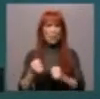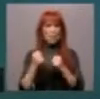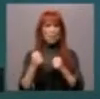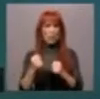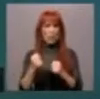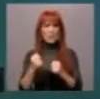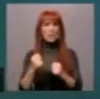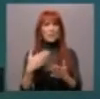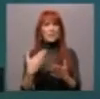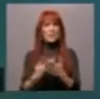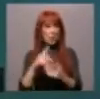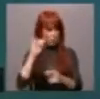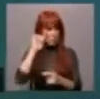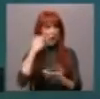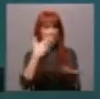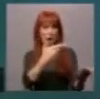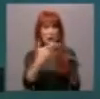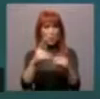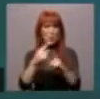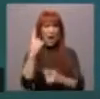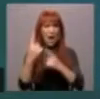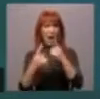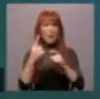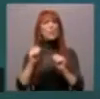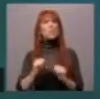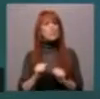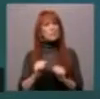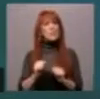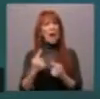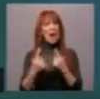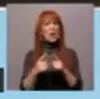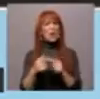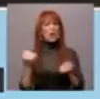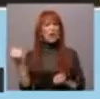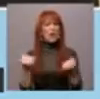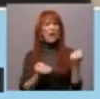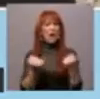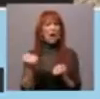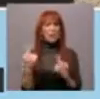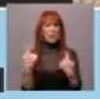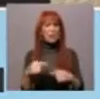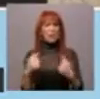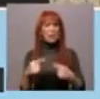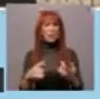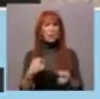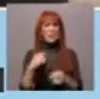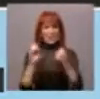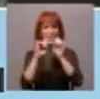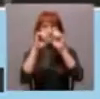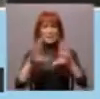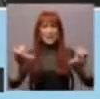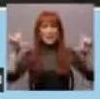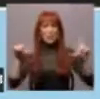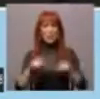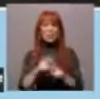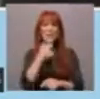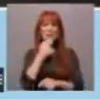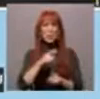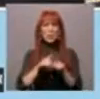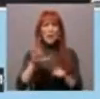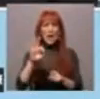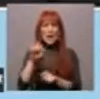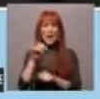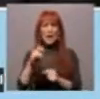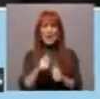que causou danos mesmo em alguns carros, algumas viaturas. Seguimos então em direto para Albufeira, a Helena Figueira